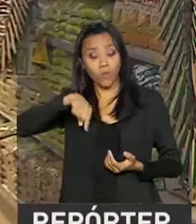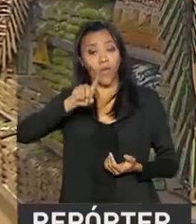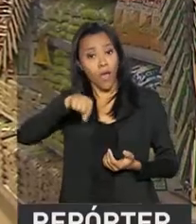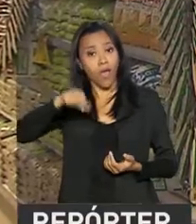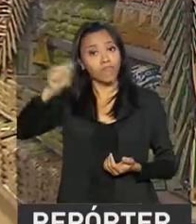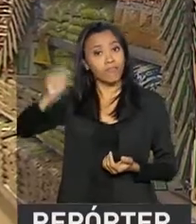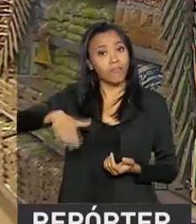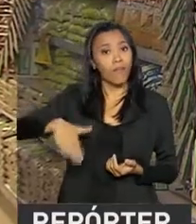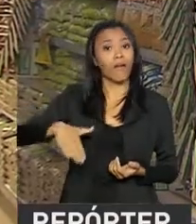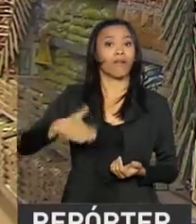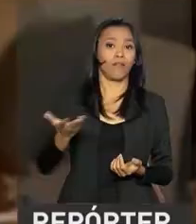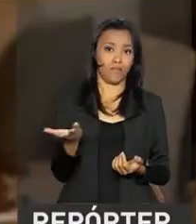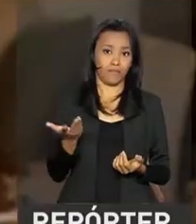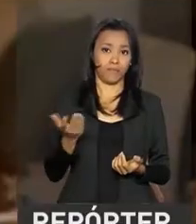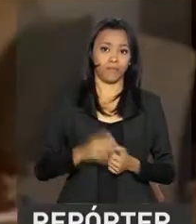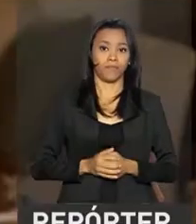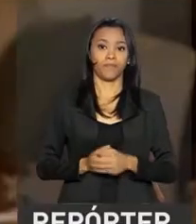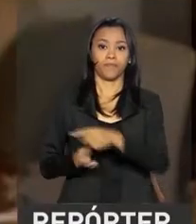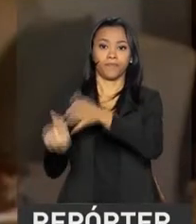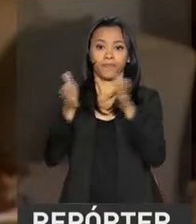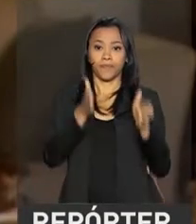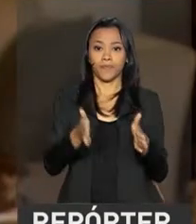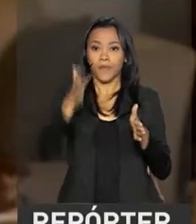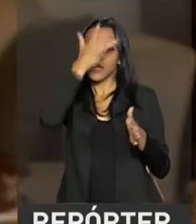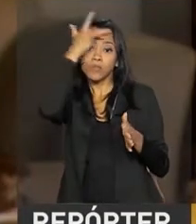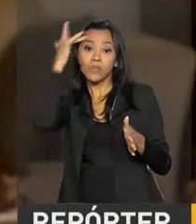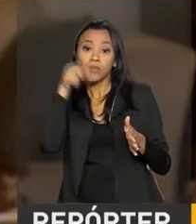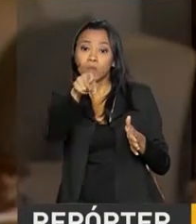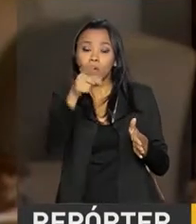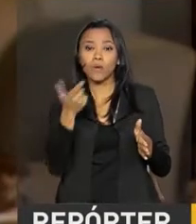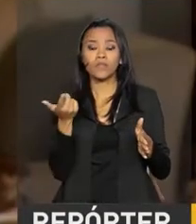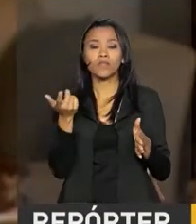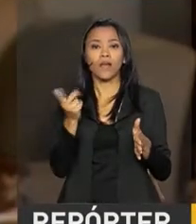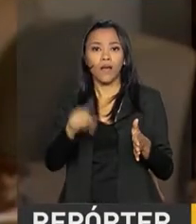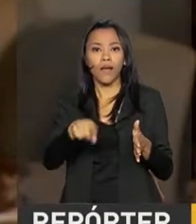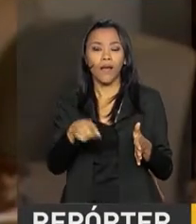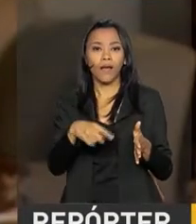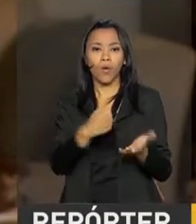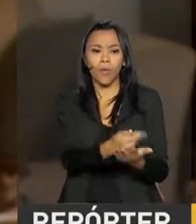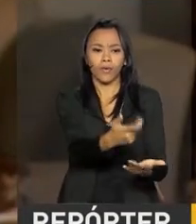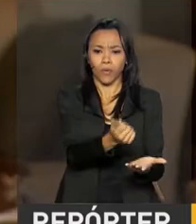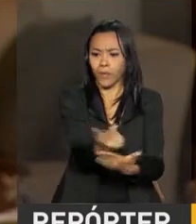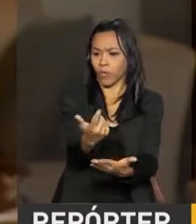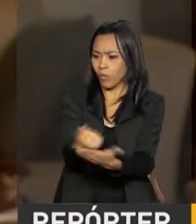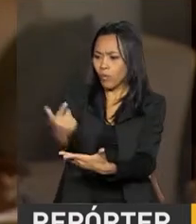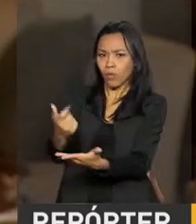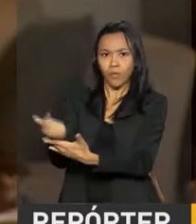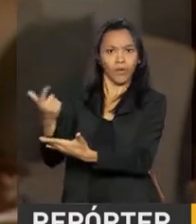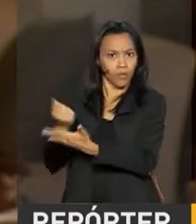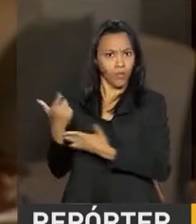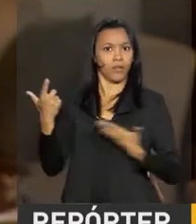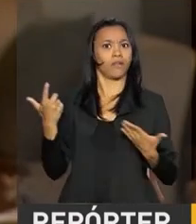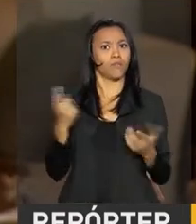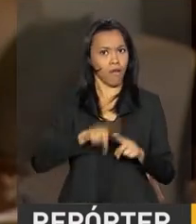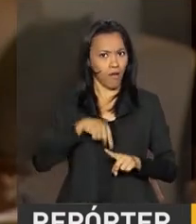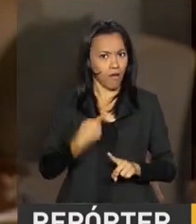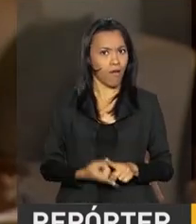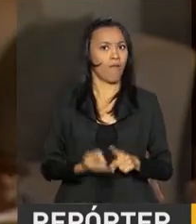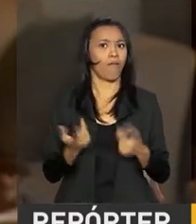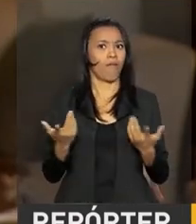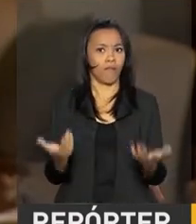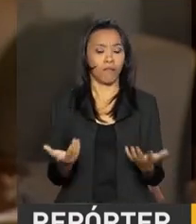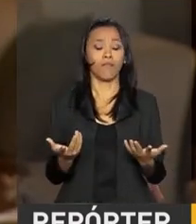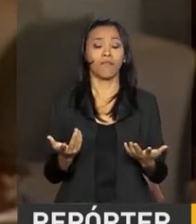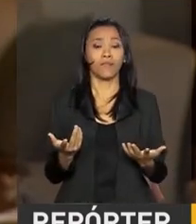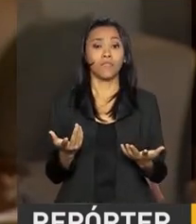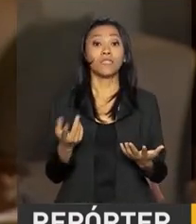com maior baixa nos preços pessoas totta o meu todo o seu curso ou como um todo que estão podendo gastar